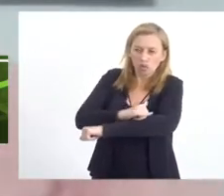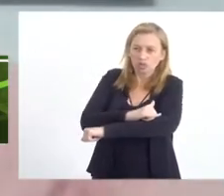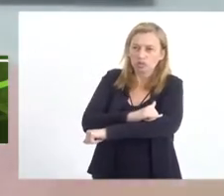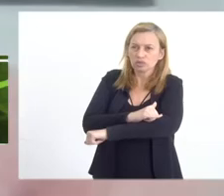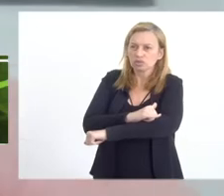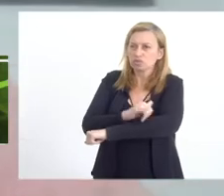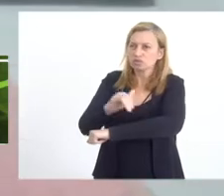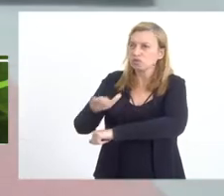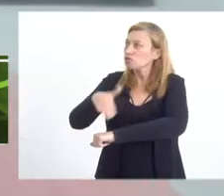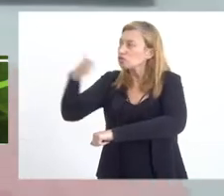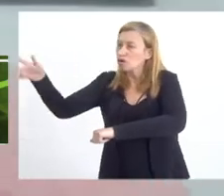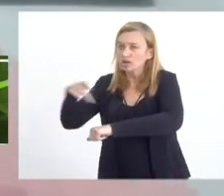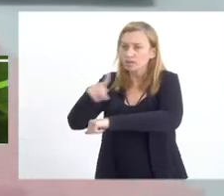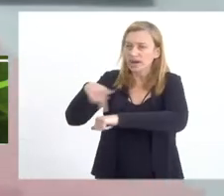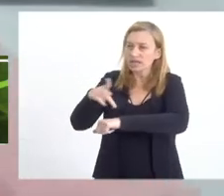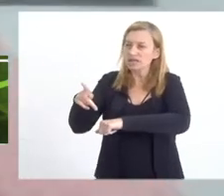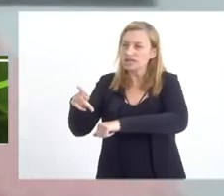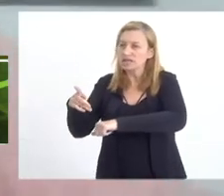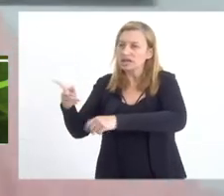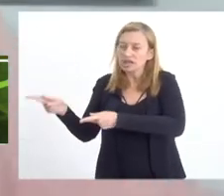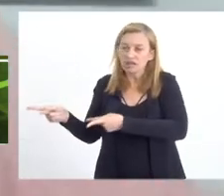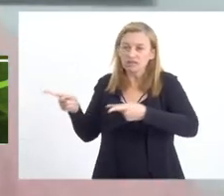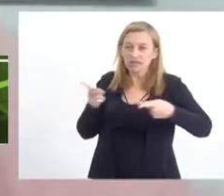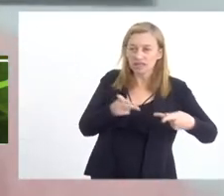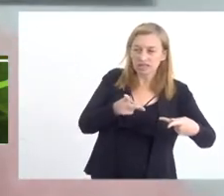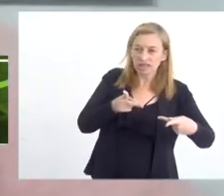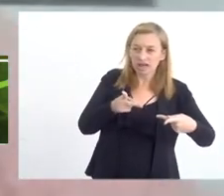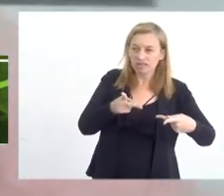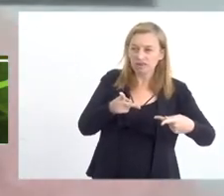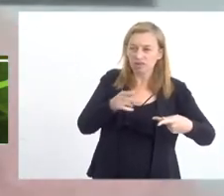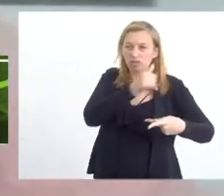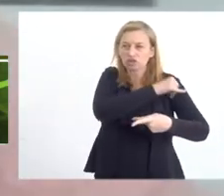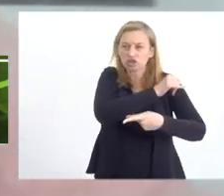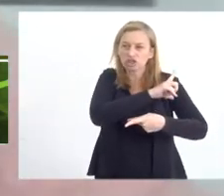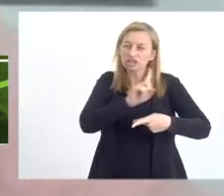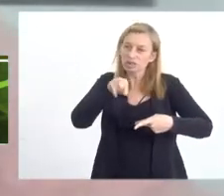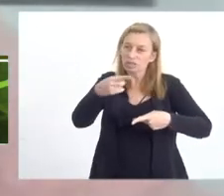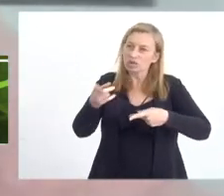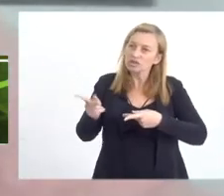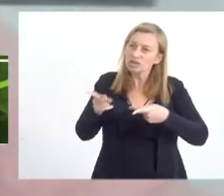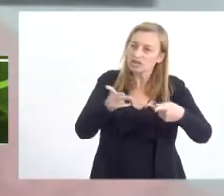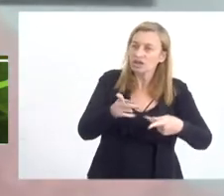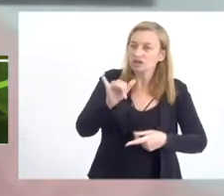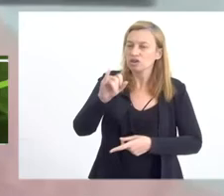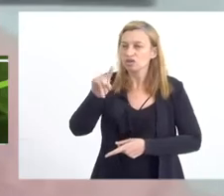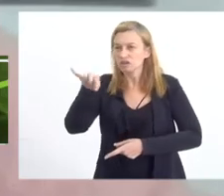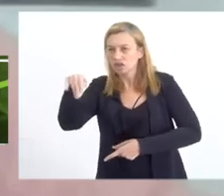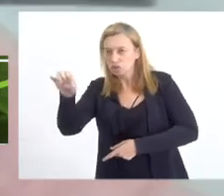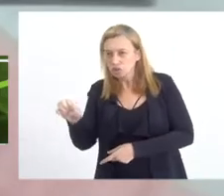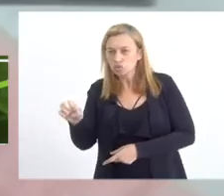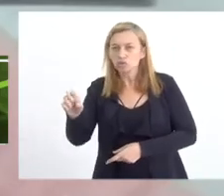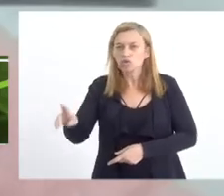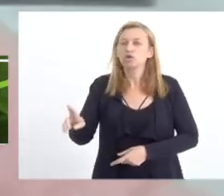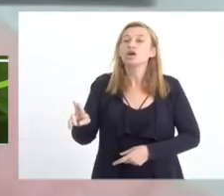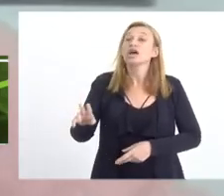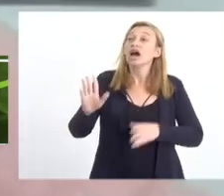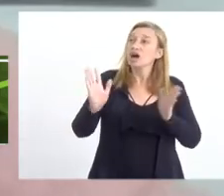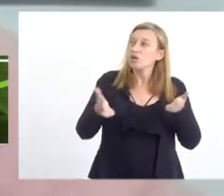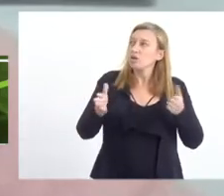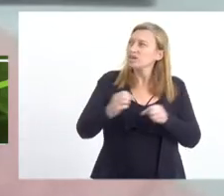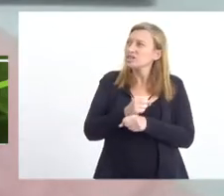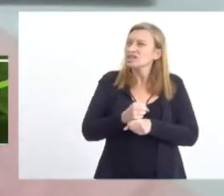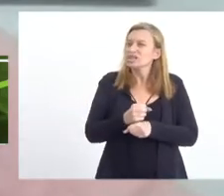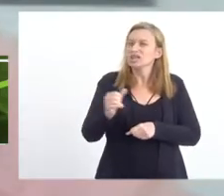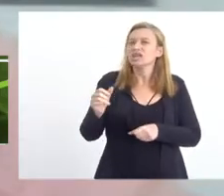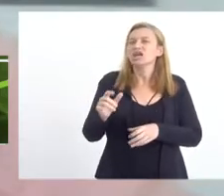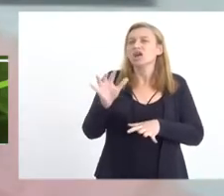e iam lá para a cidade de Foz do Iguaçu. Mas agora, esse ano que passou e o ano passado, esse